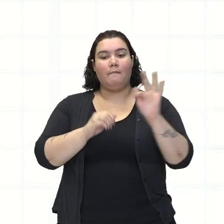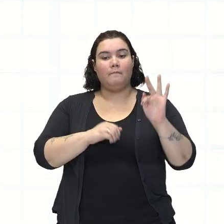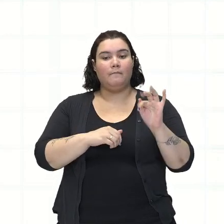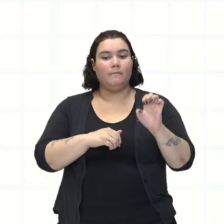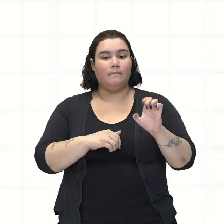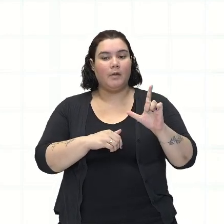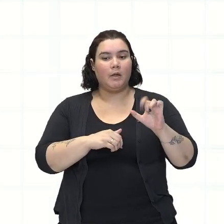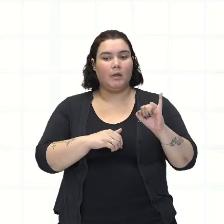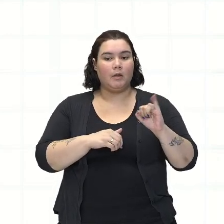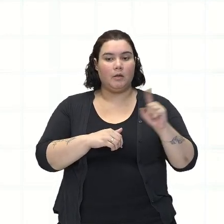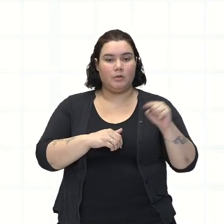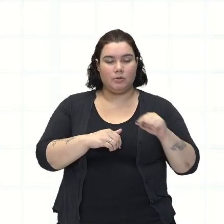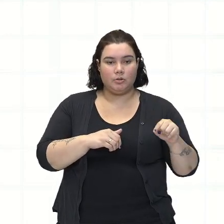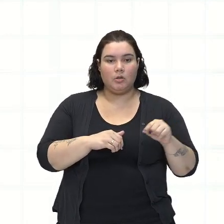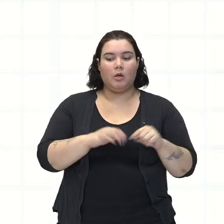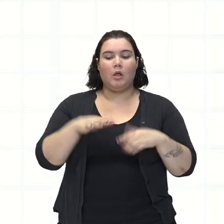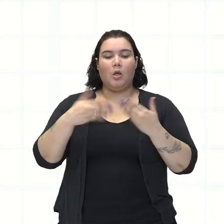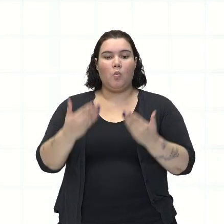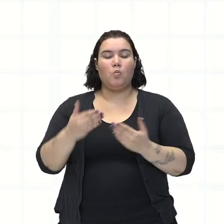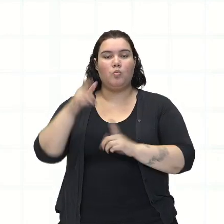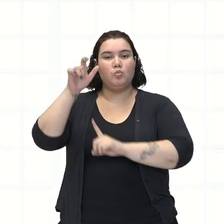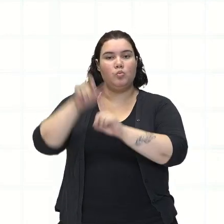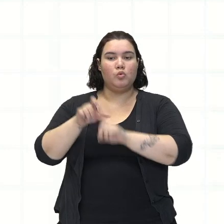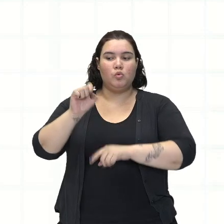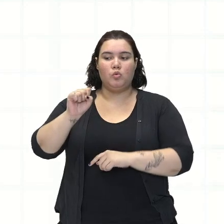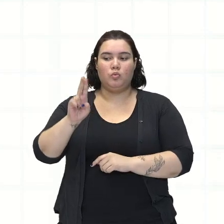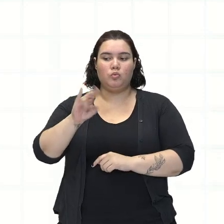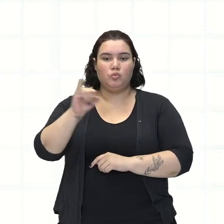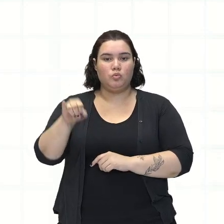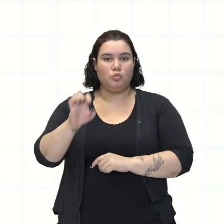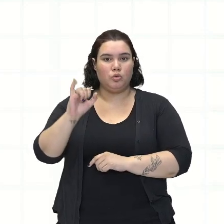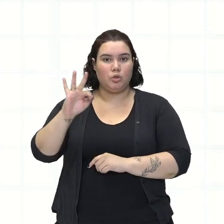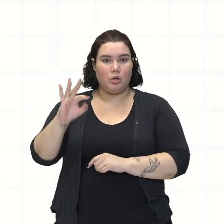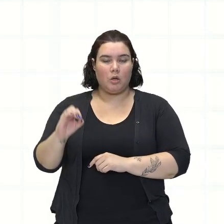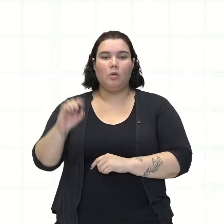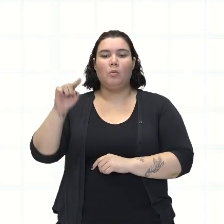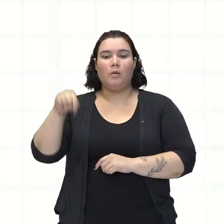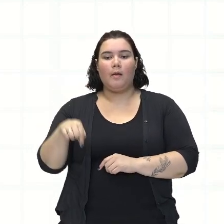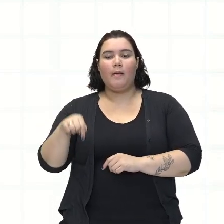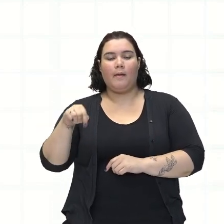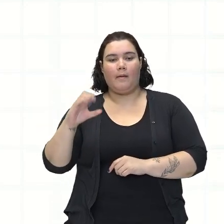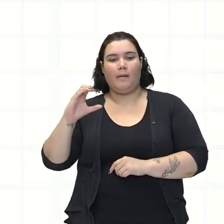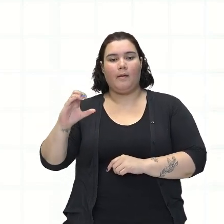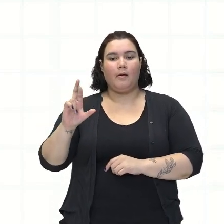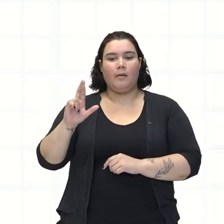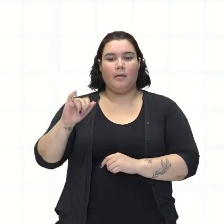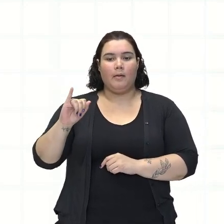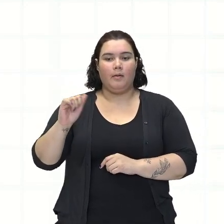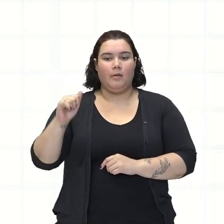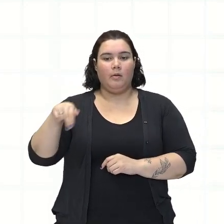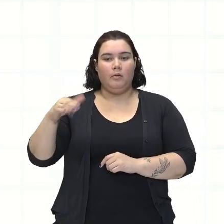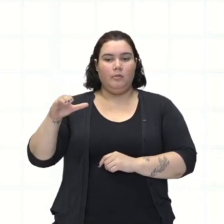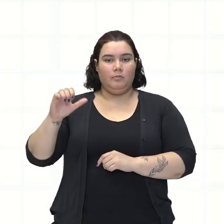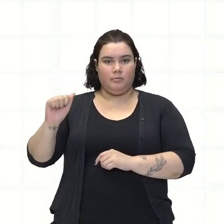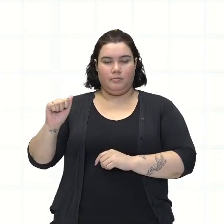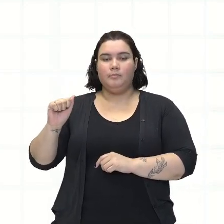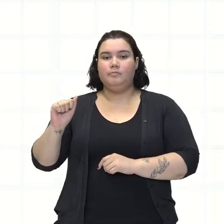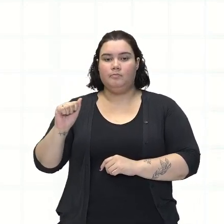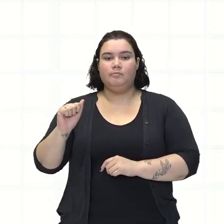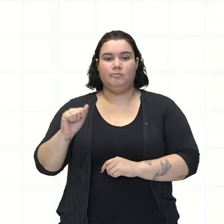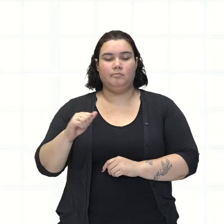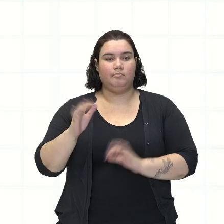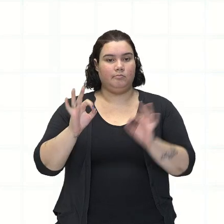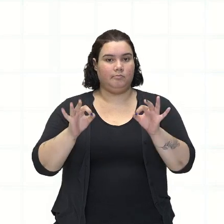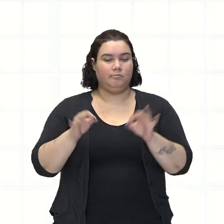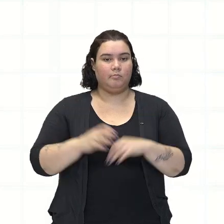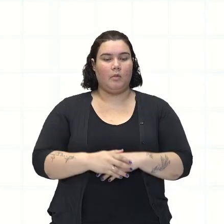seguir aquele processo que nós temos tanto uma informação que é uma qualidade do sujeito, quanto uma ação que esse sujeito executou.